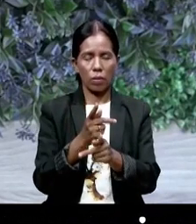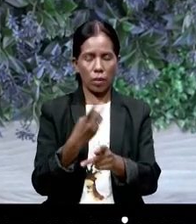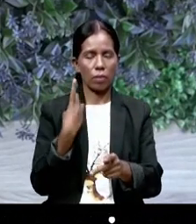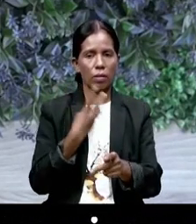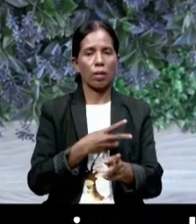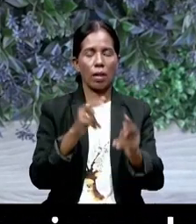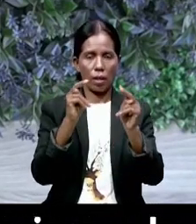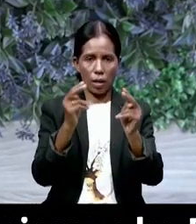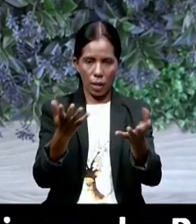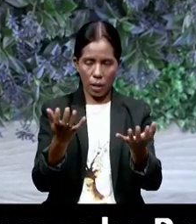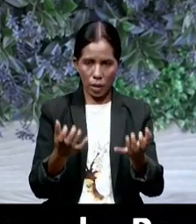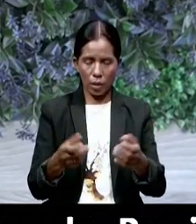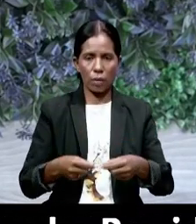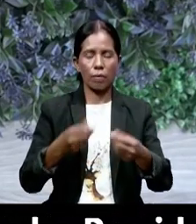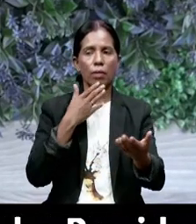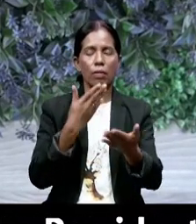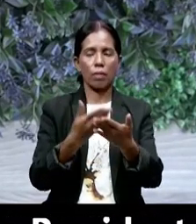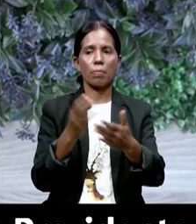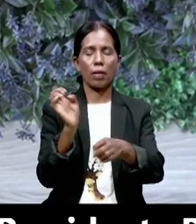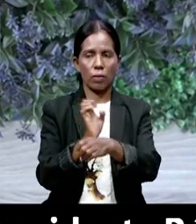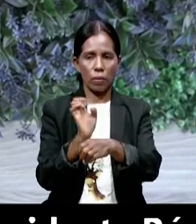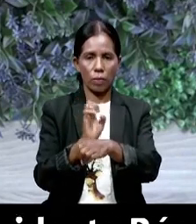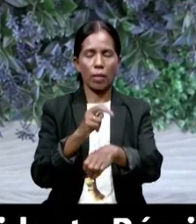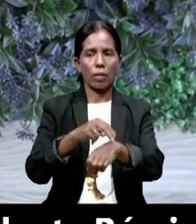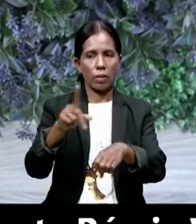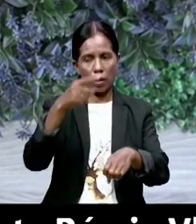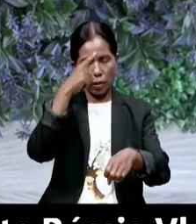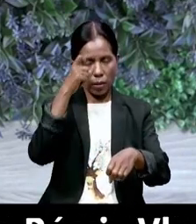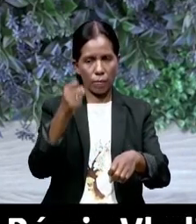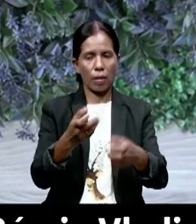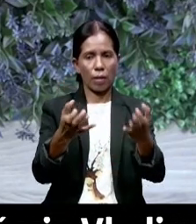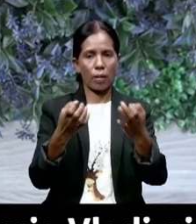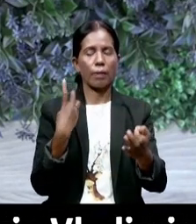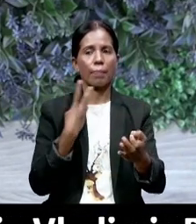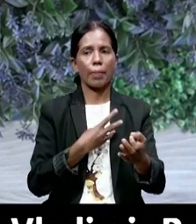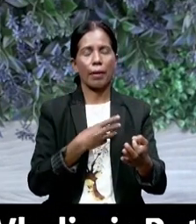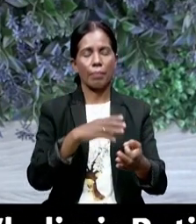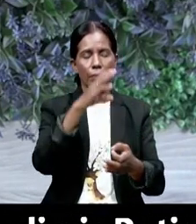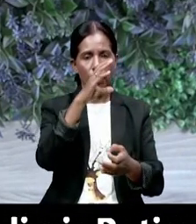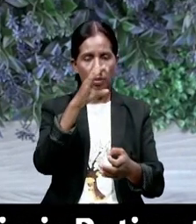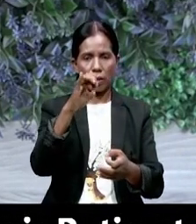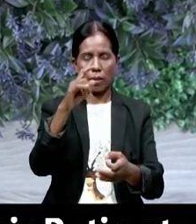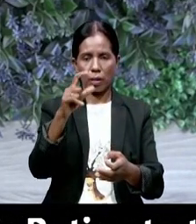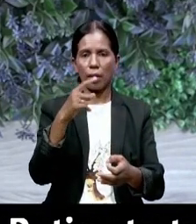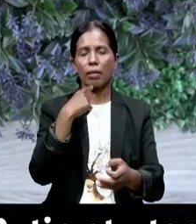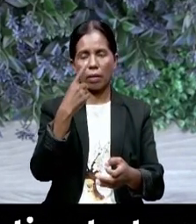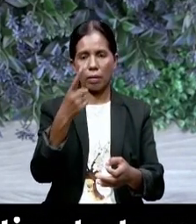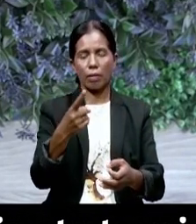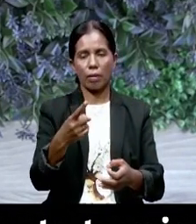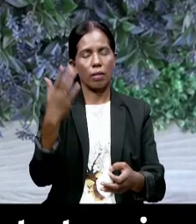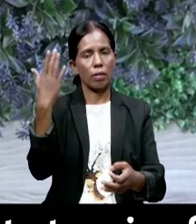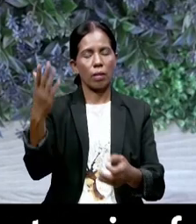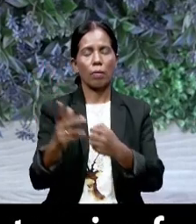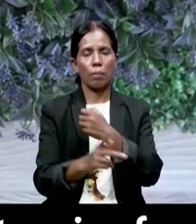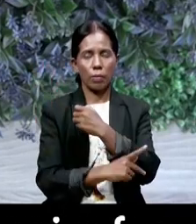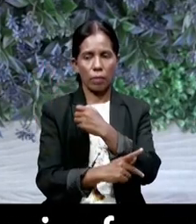liu, a tu bela for benefício da economia nacional. Também, iniciativa vale mesmo, ou em Câmara Temiona, cada, e a Portugal, no Moço,